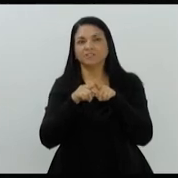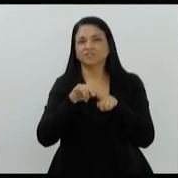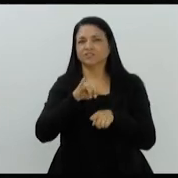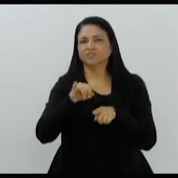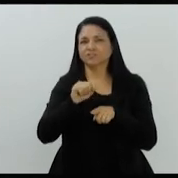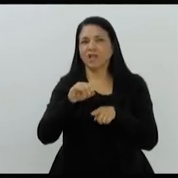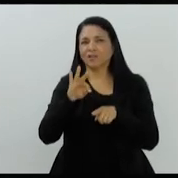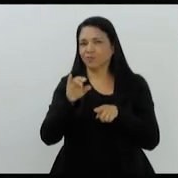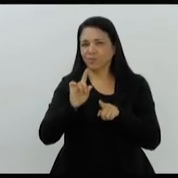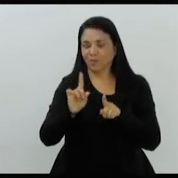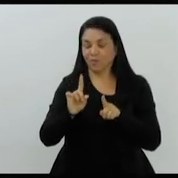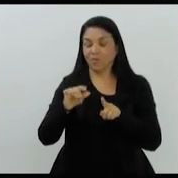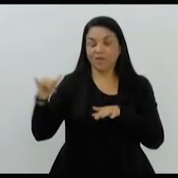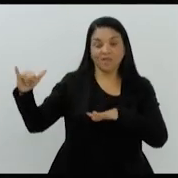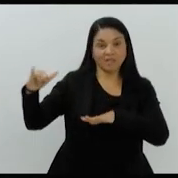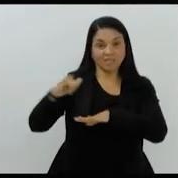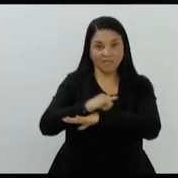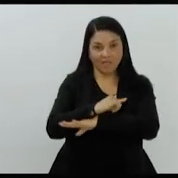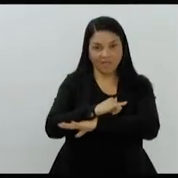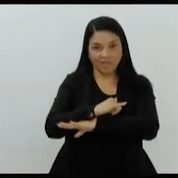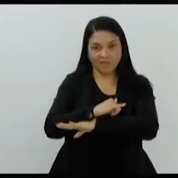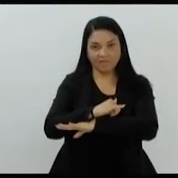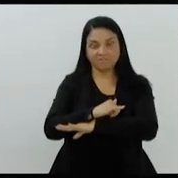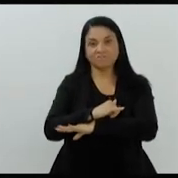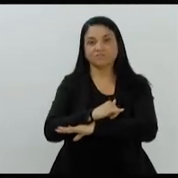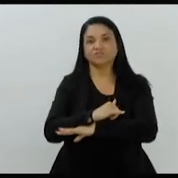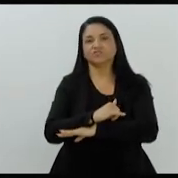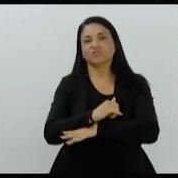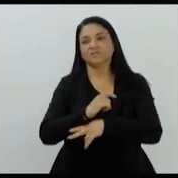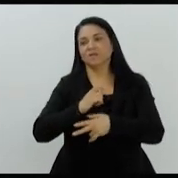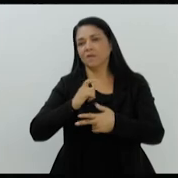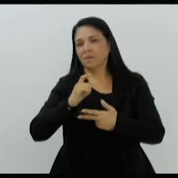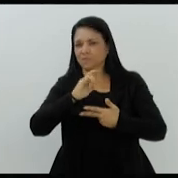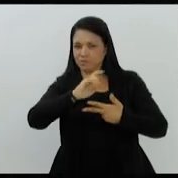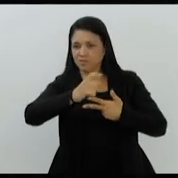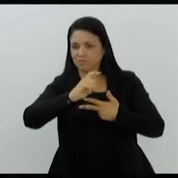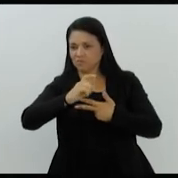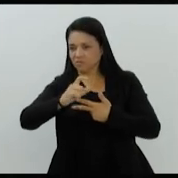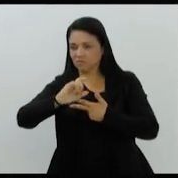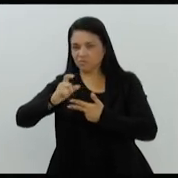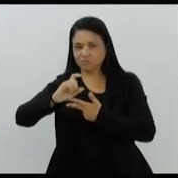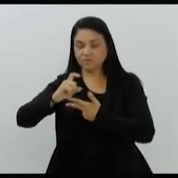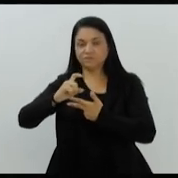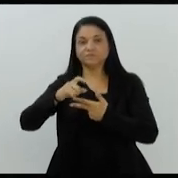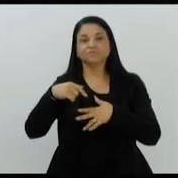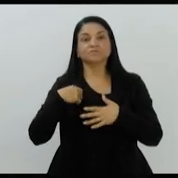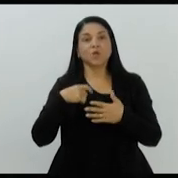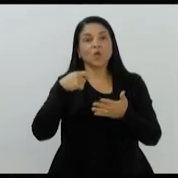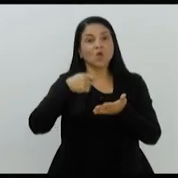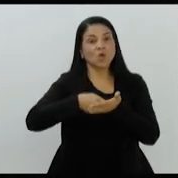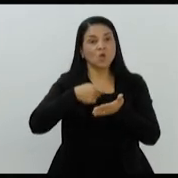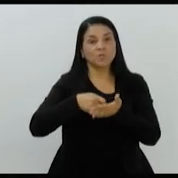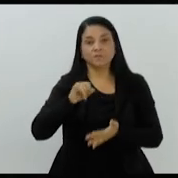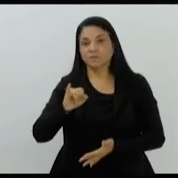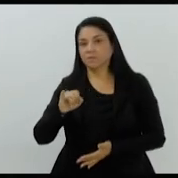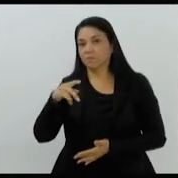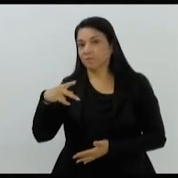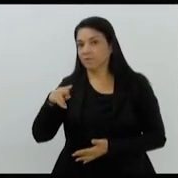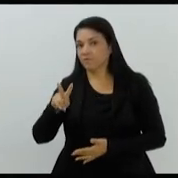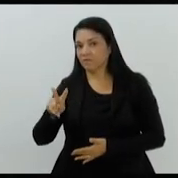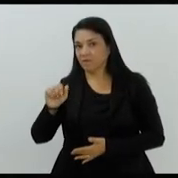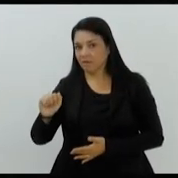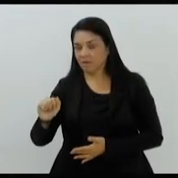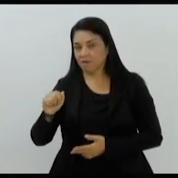em aeronaves de executivos. Cobrando IPVA dessas